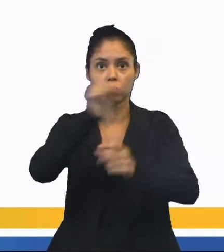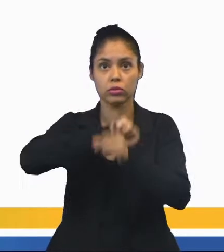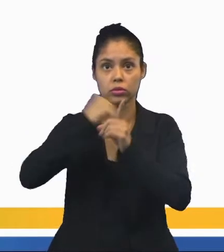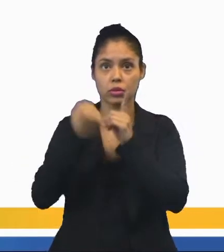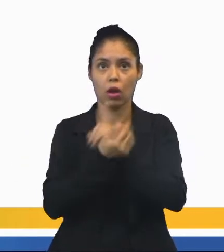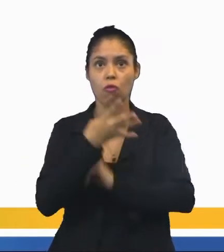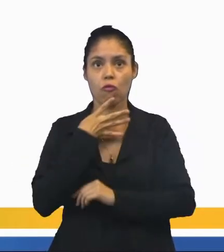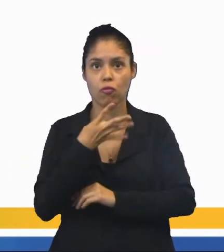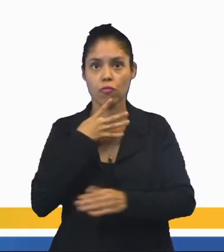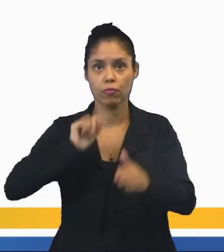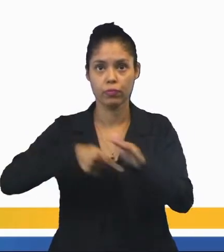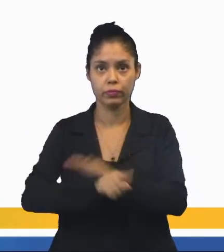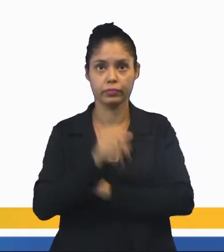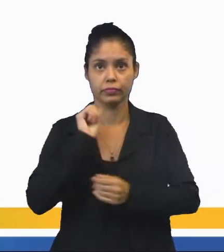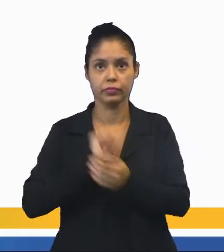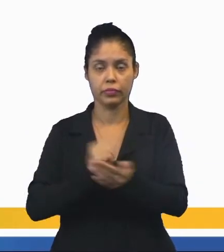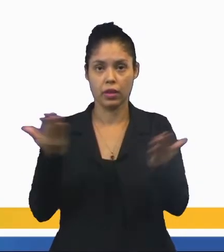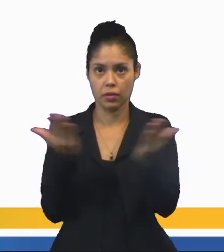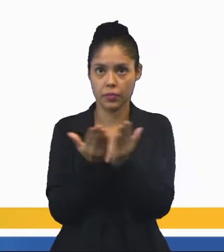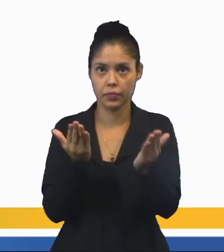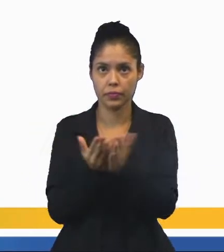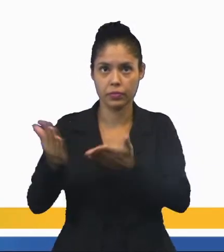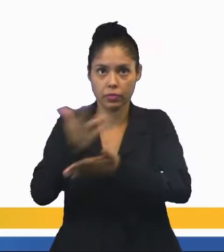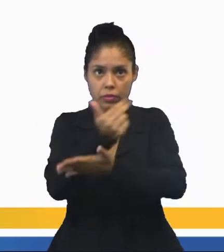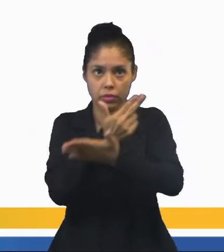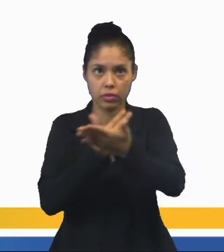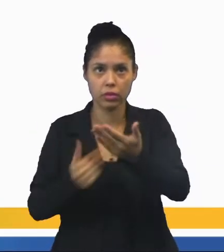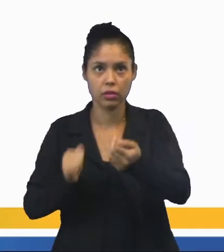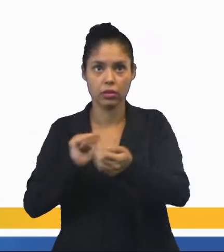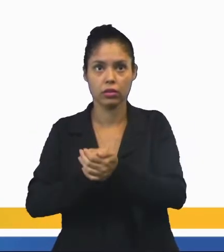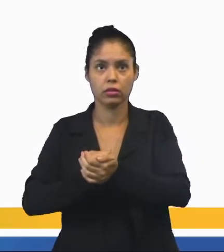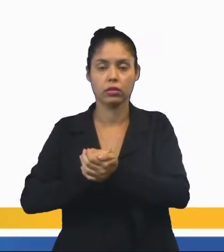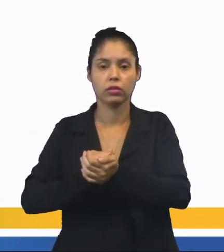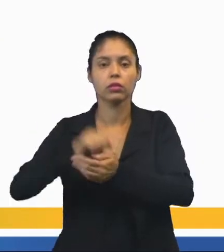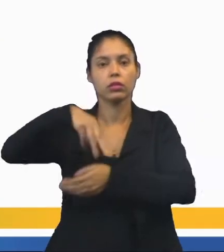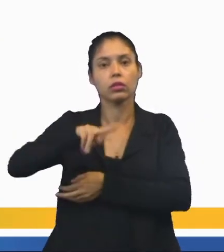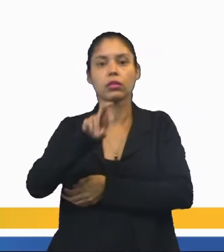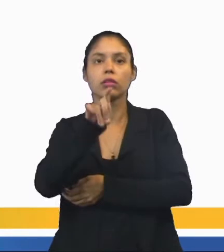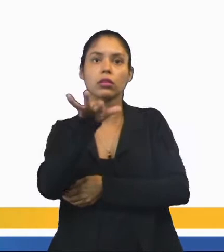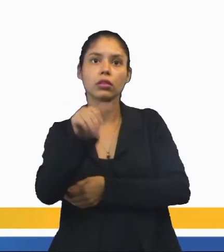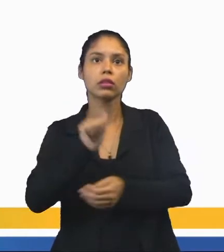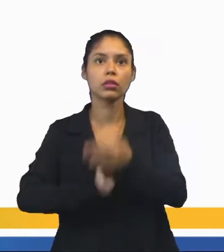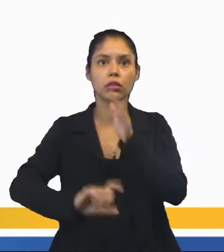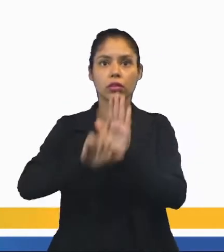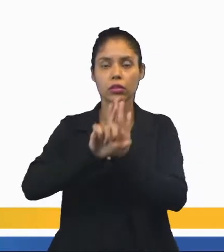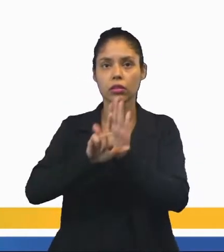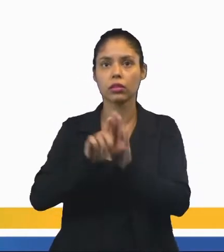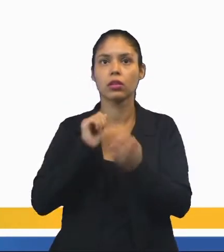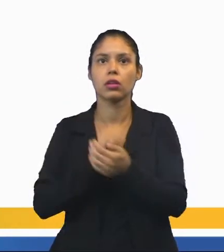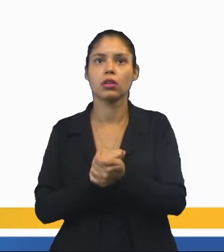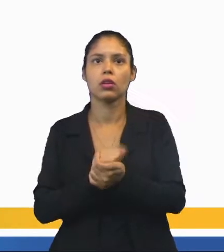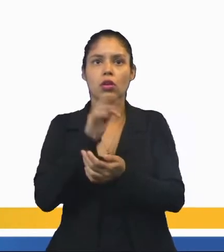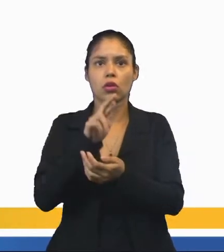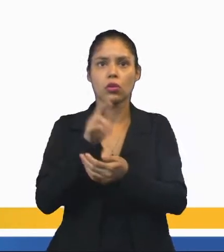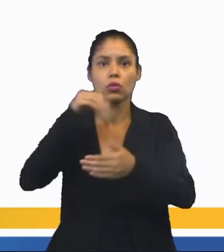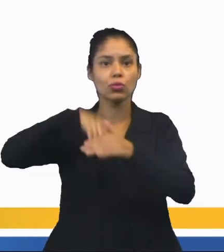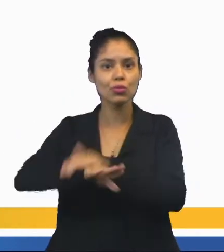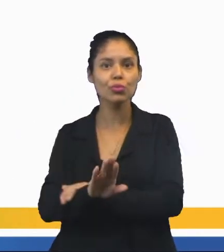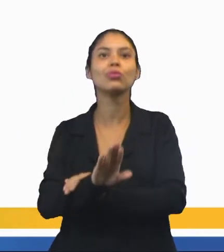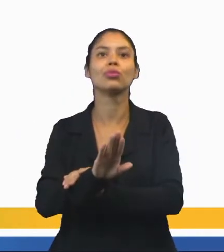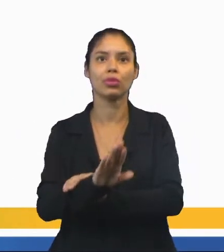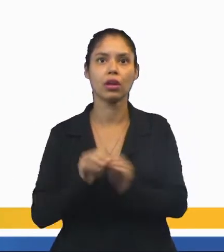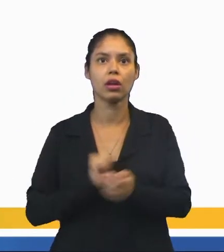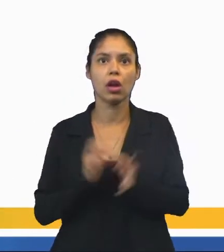o conhecimento, as crenças, a arte, a moral, a lei, os costumes, todos